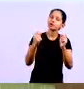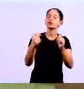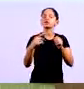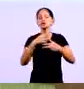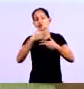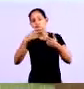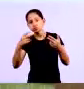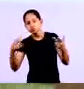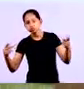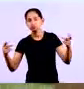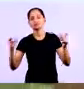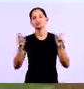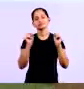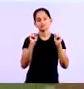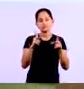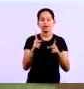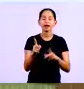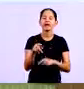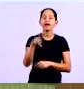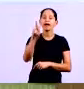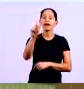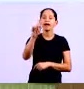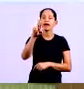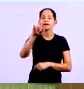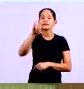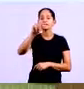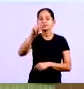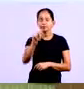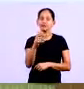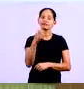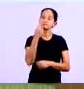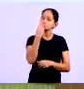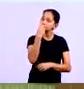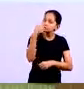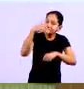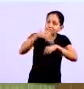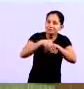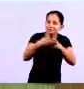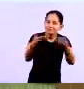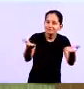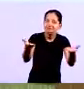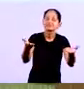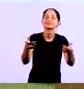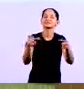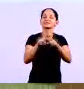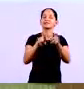aí uma história. Mas beleza, Karina de Cacoal, boa noite então, Karina. E a gente